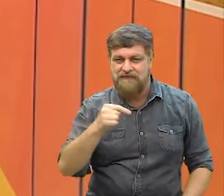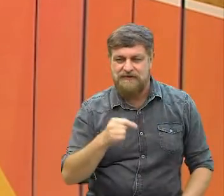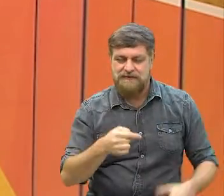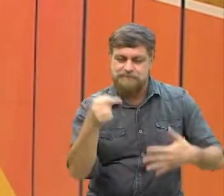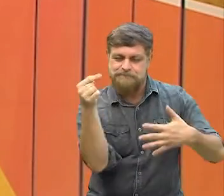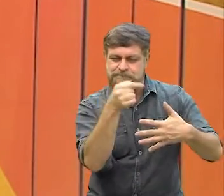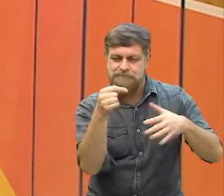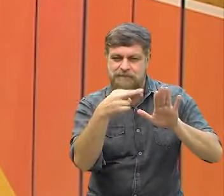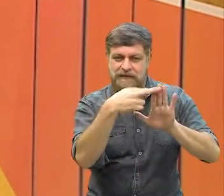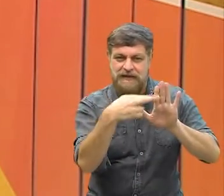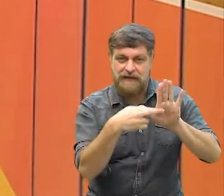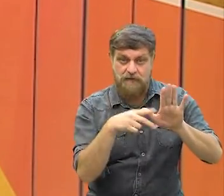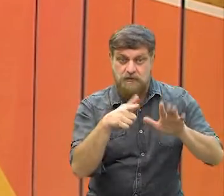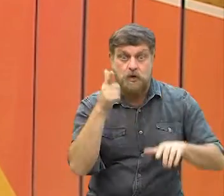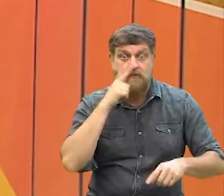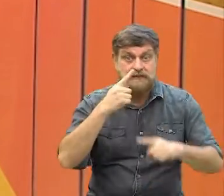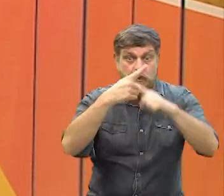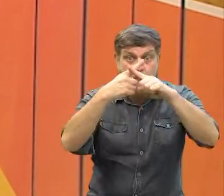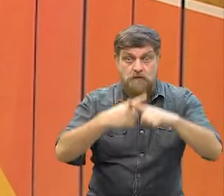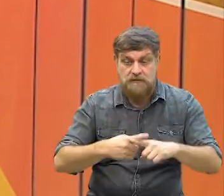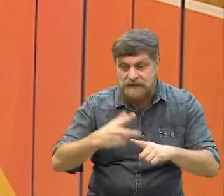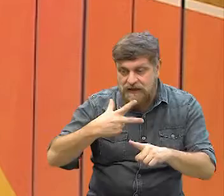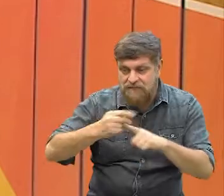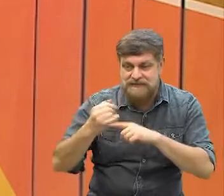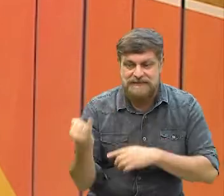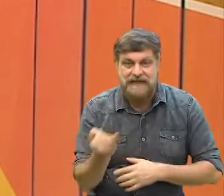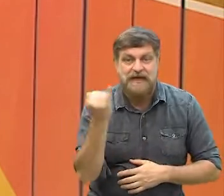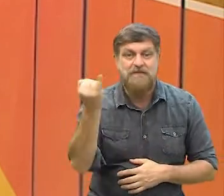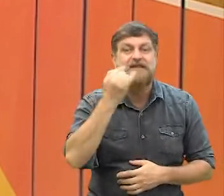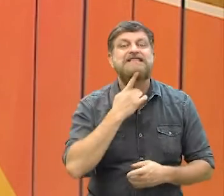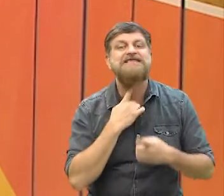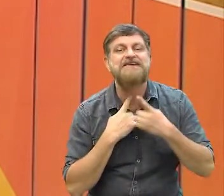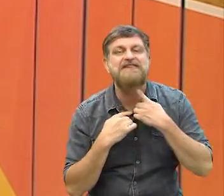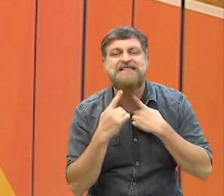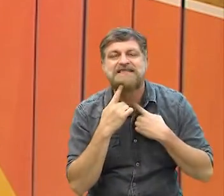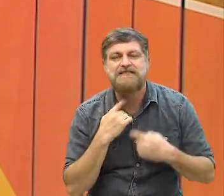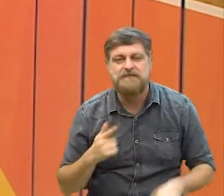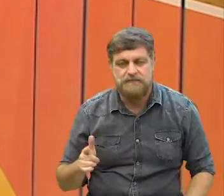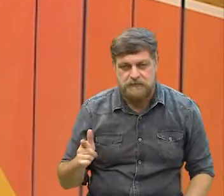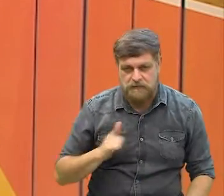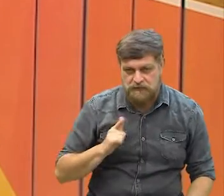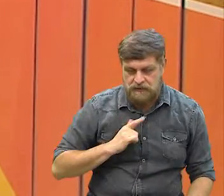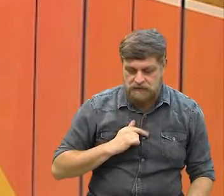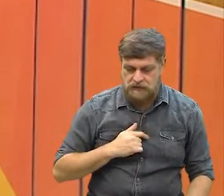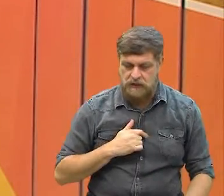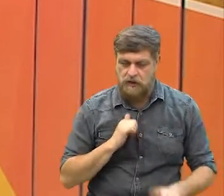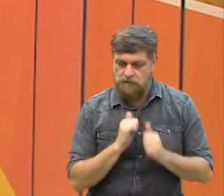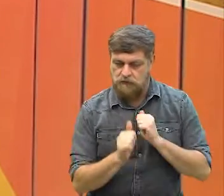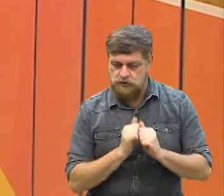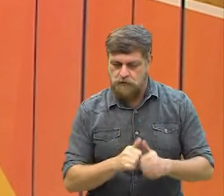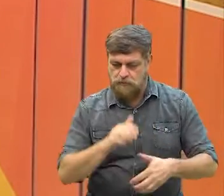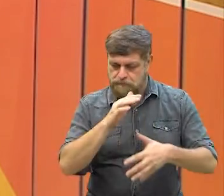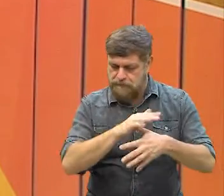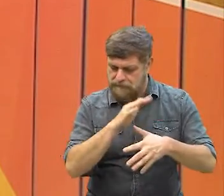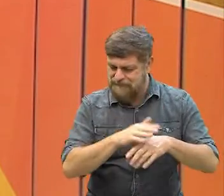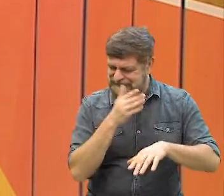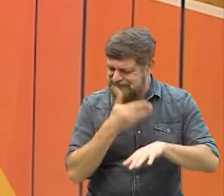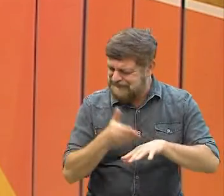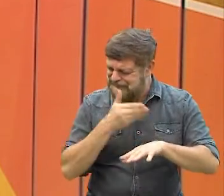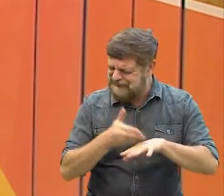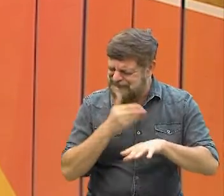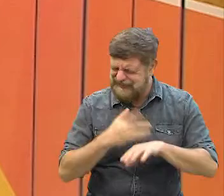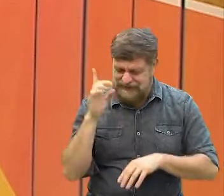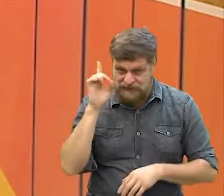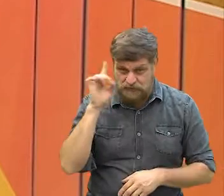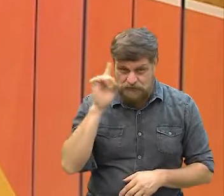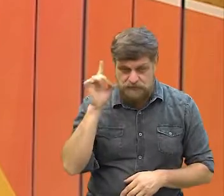para vencer um torneio tão importante e desejável? Além do bom futebol, treinar todos os